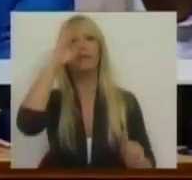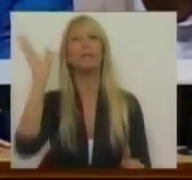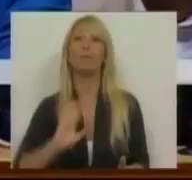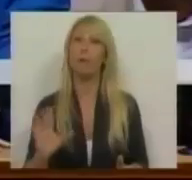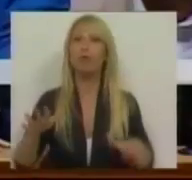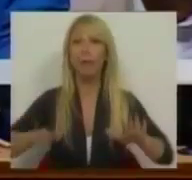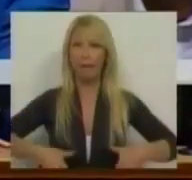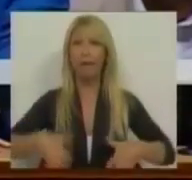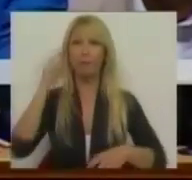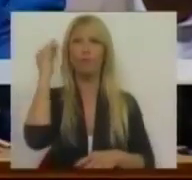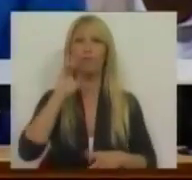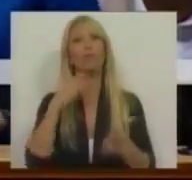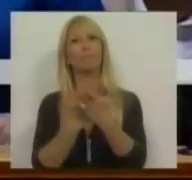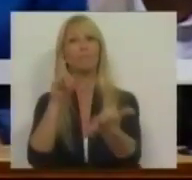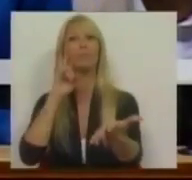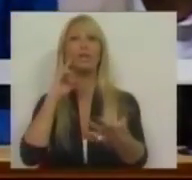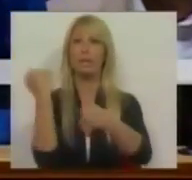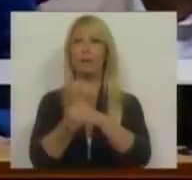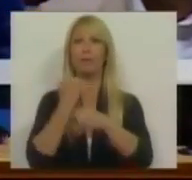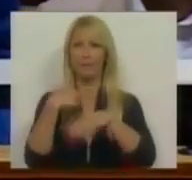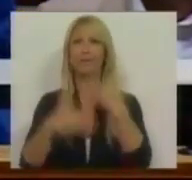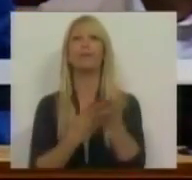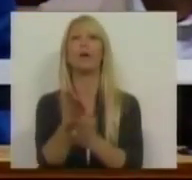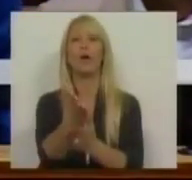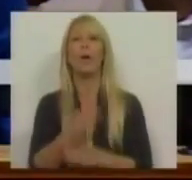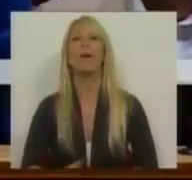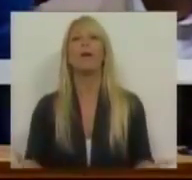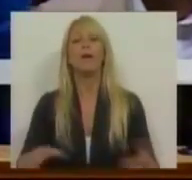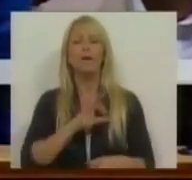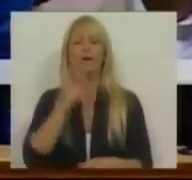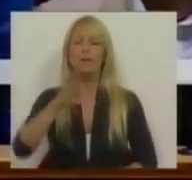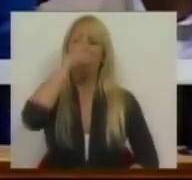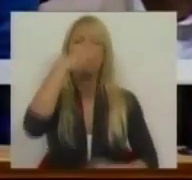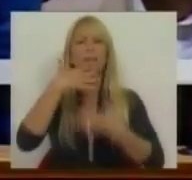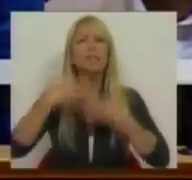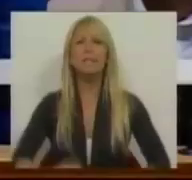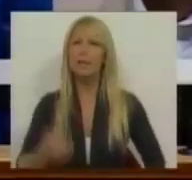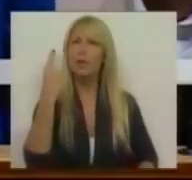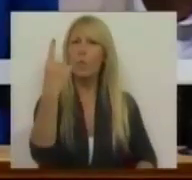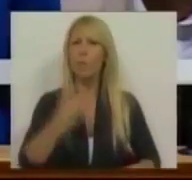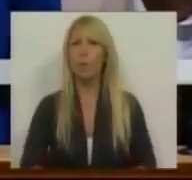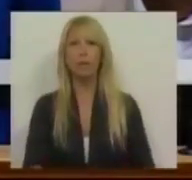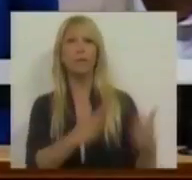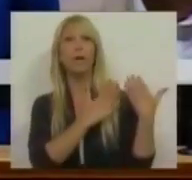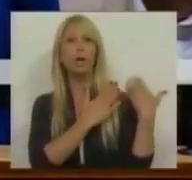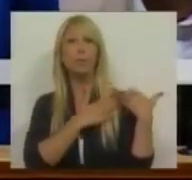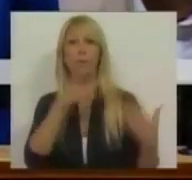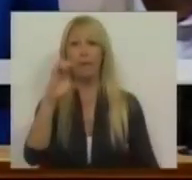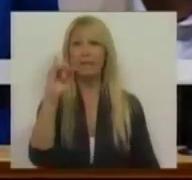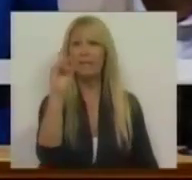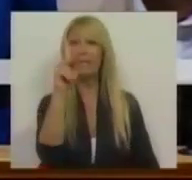protegeu postos de trabalho. E, portanto, Sr. Primeiro-Ministro, tenha a certeza de uma coisa: a responsabilidade